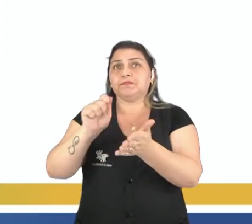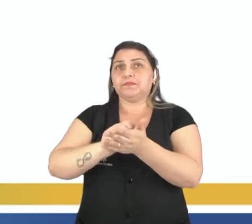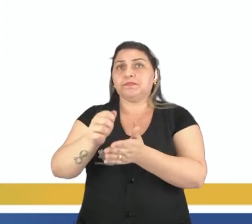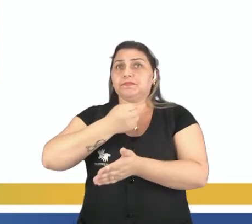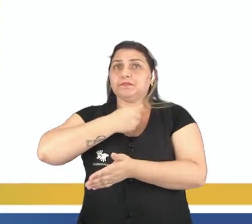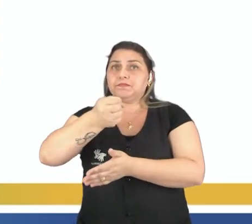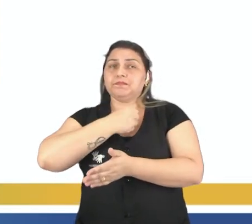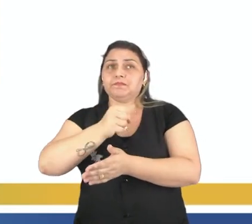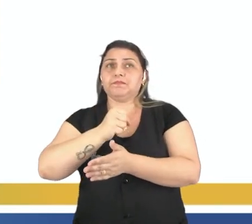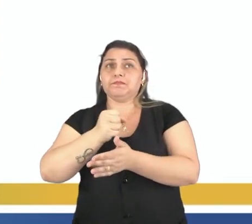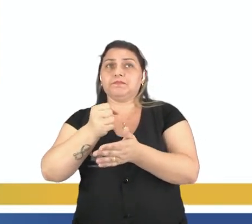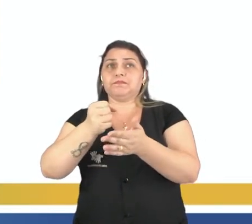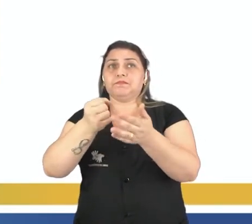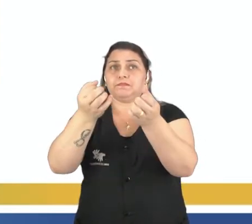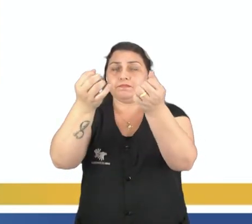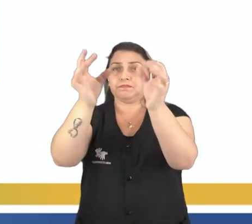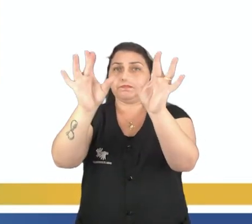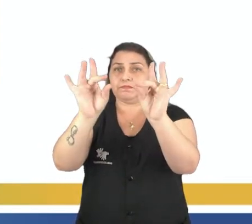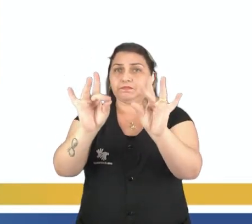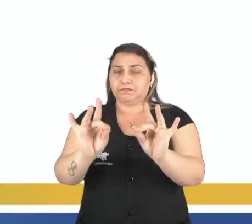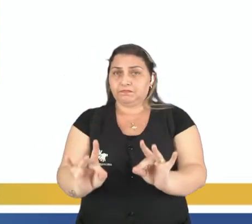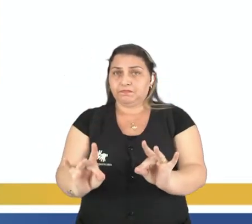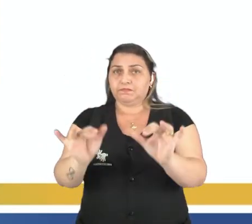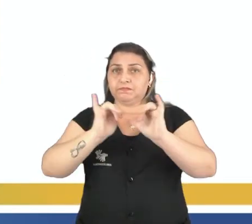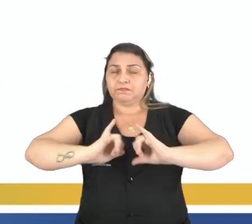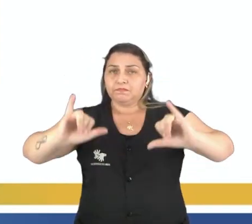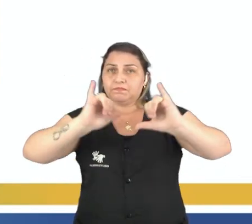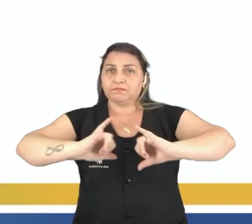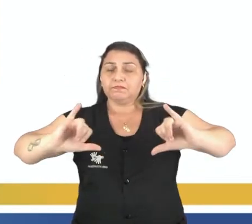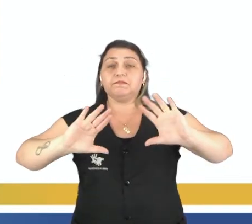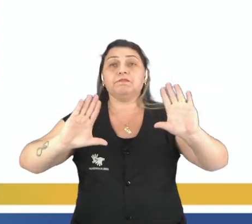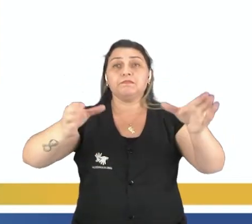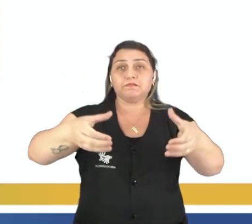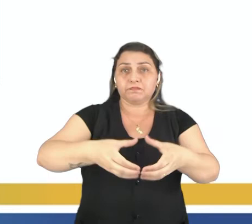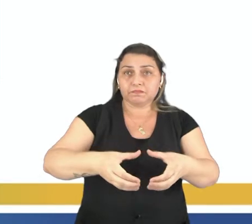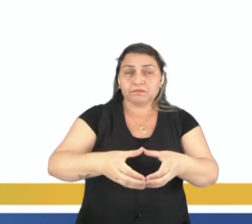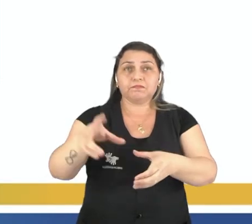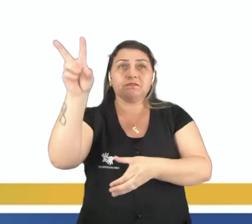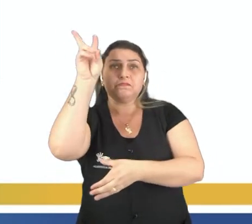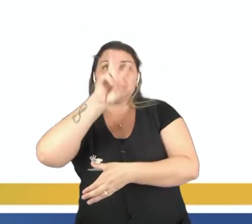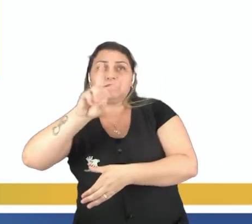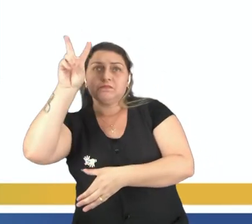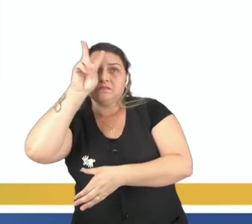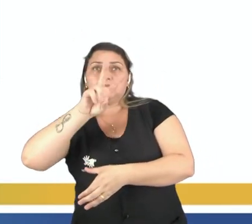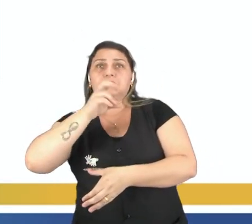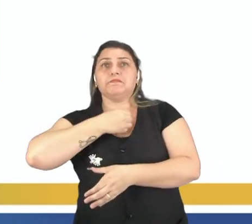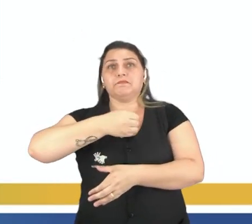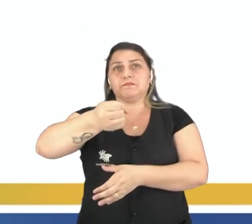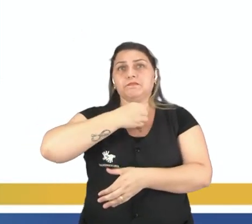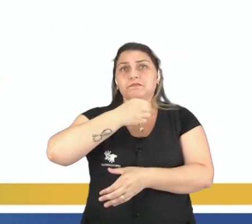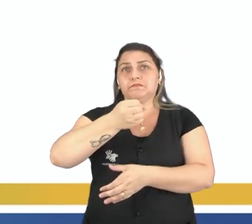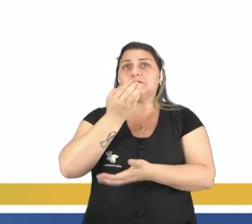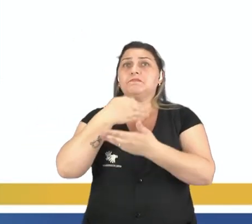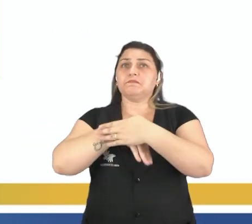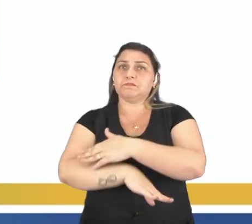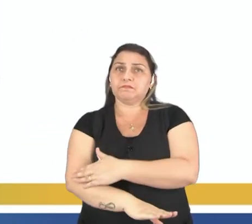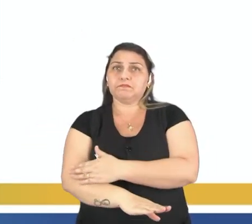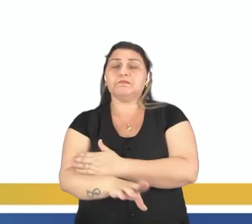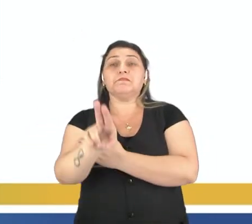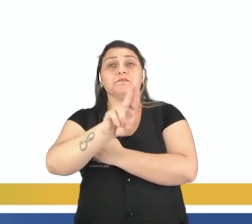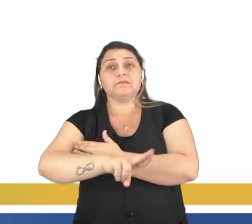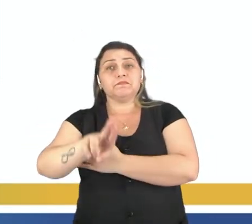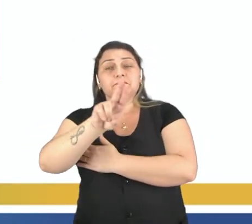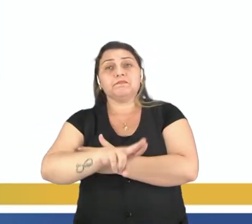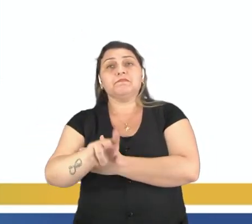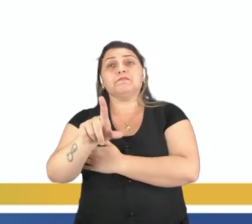escreva a reportagem para relatar e divulgar o assunto à comunidade. Lembrando que nas reportagens costuma-se usar o